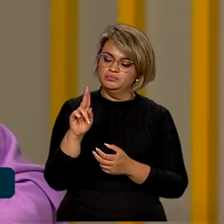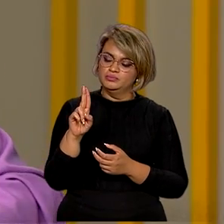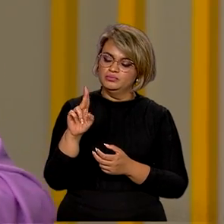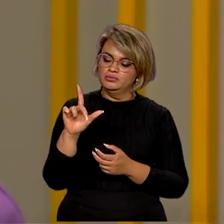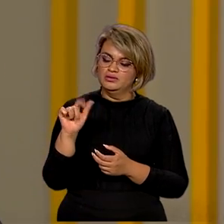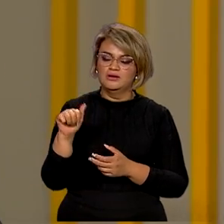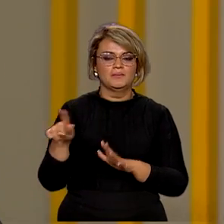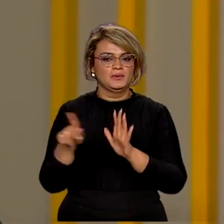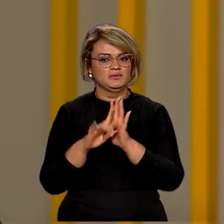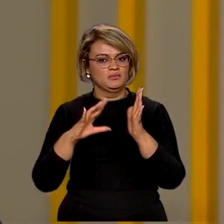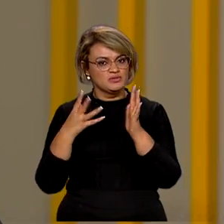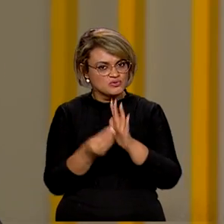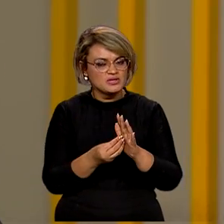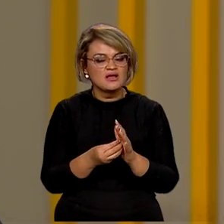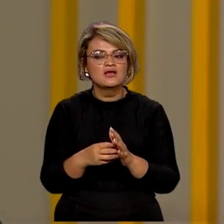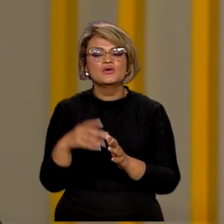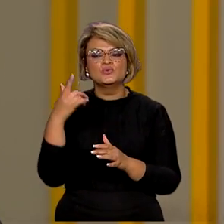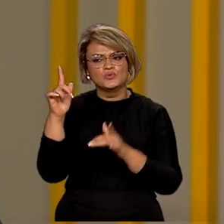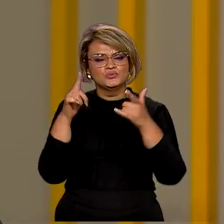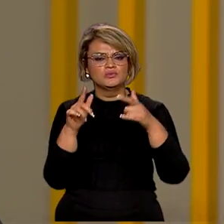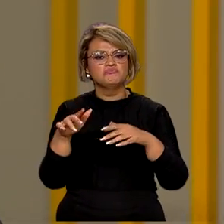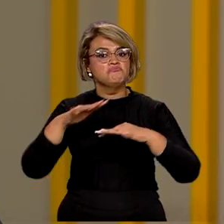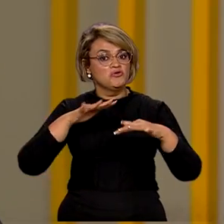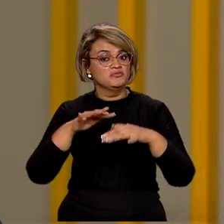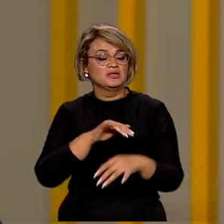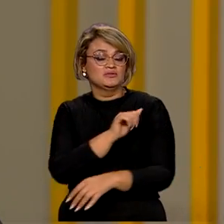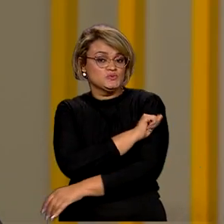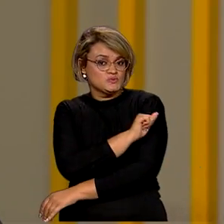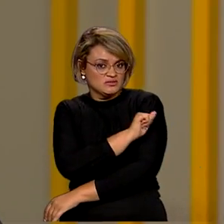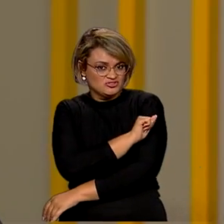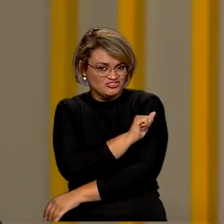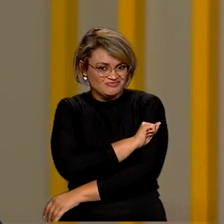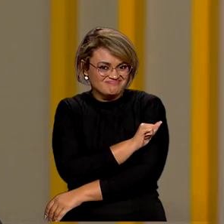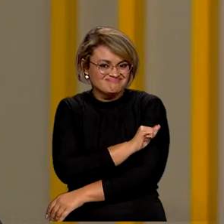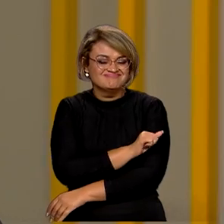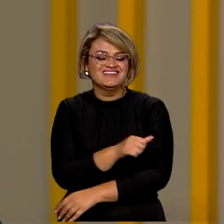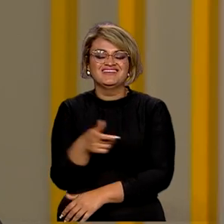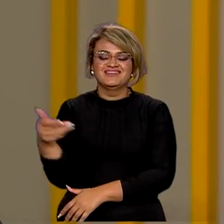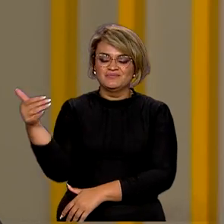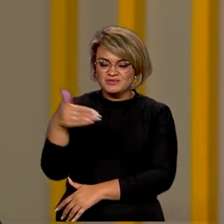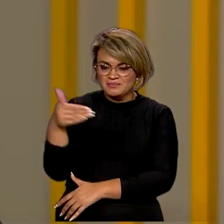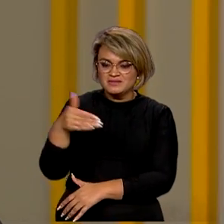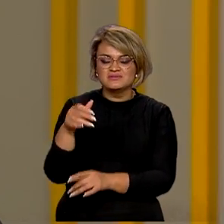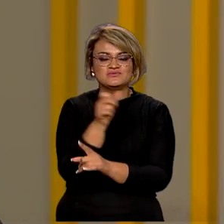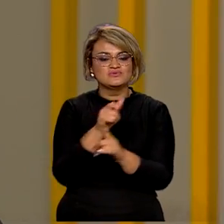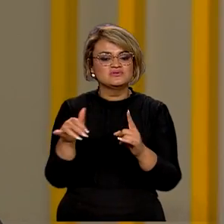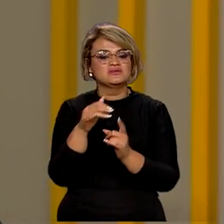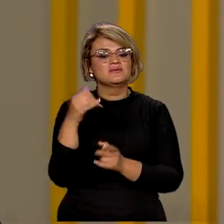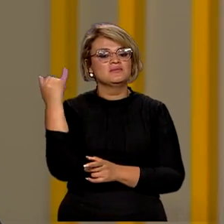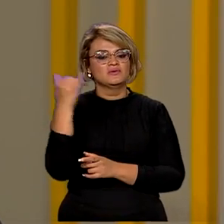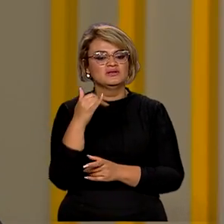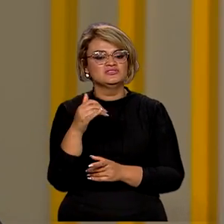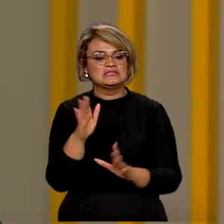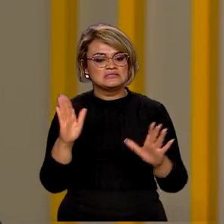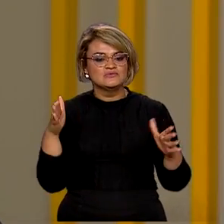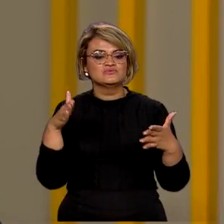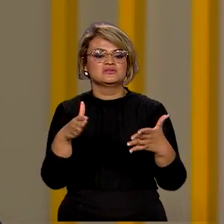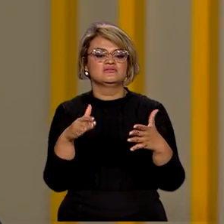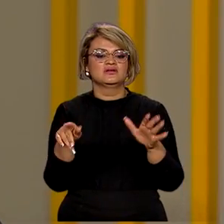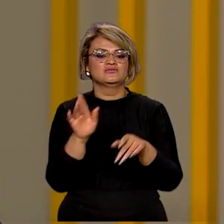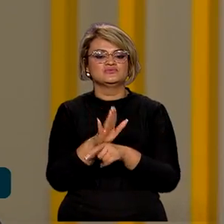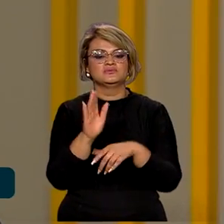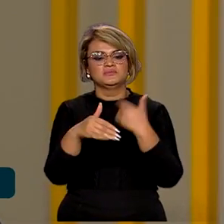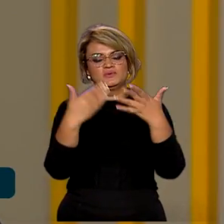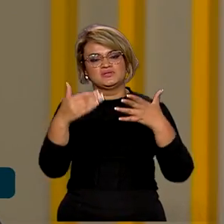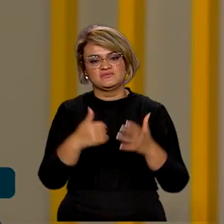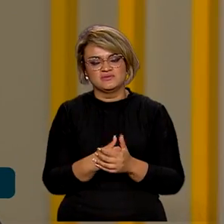que tem demonstrado, né, a importância de você ter o tema da participação social, ele tem uma centralidade nesse processo,